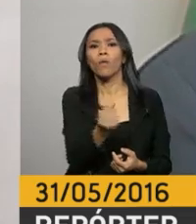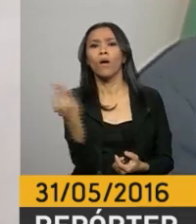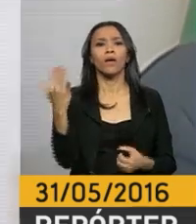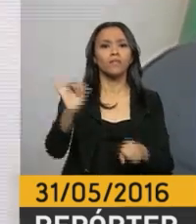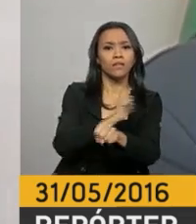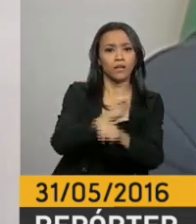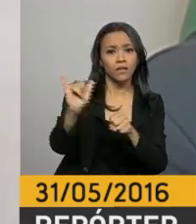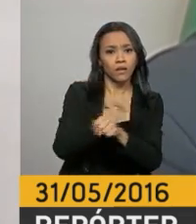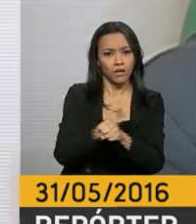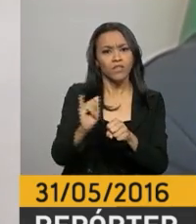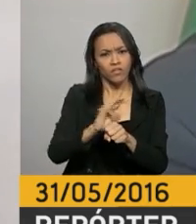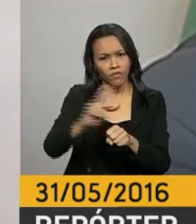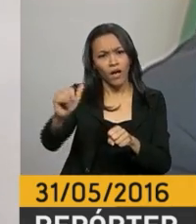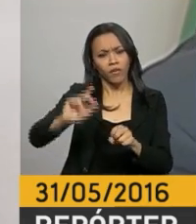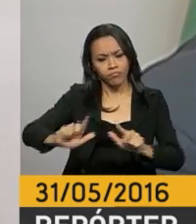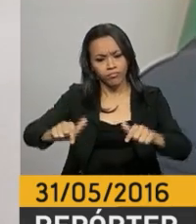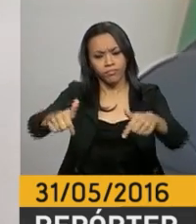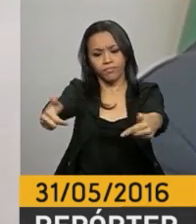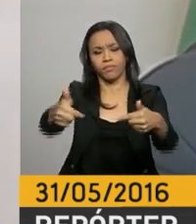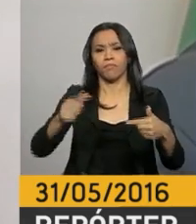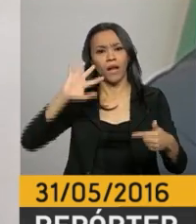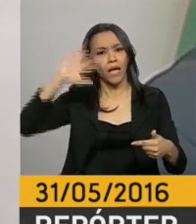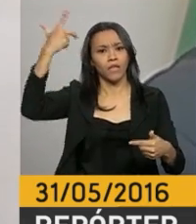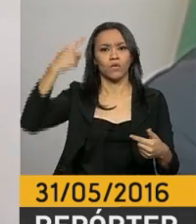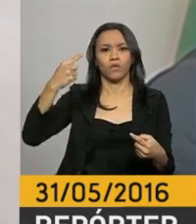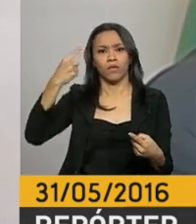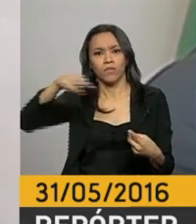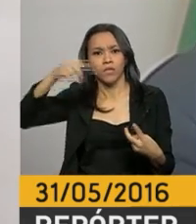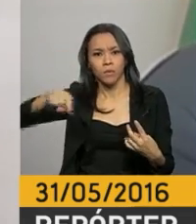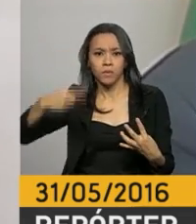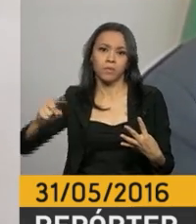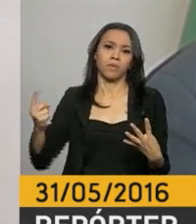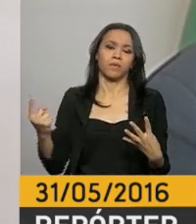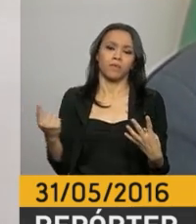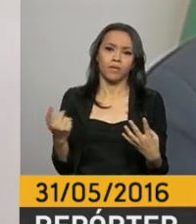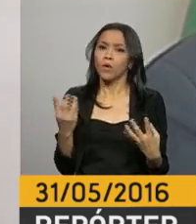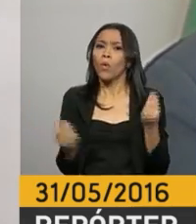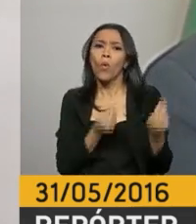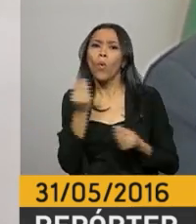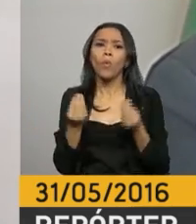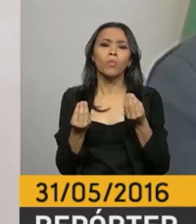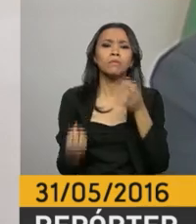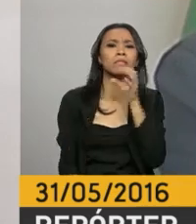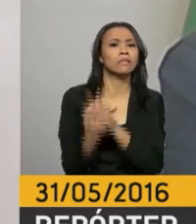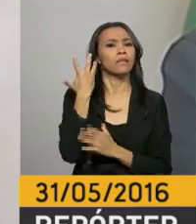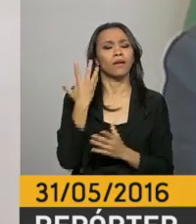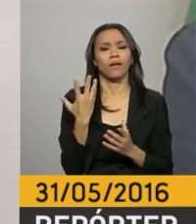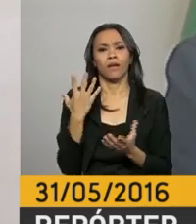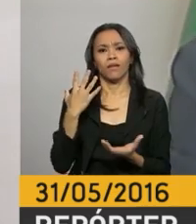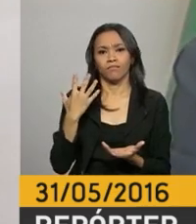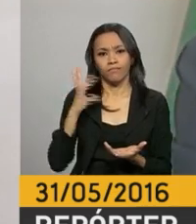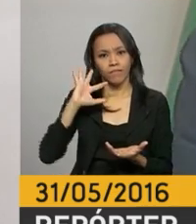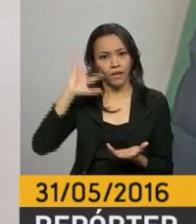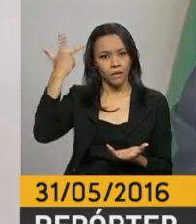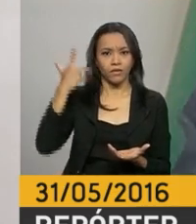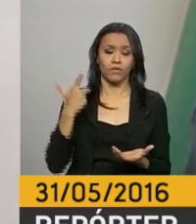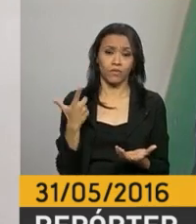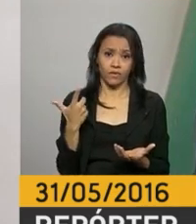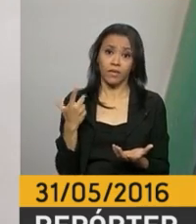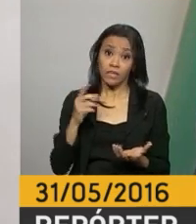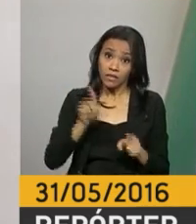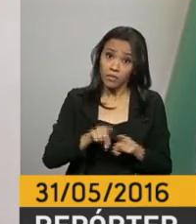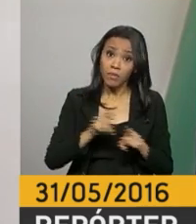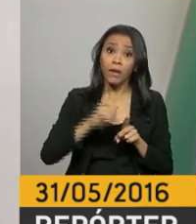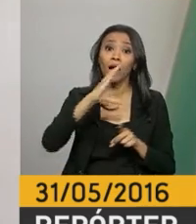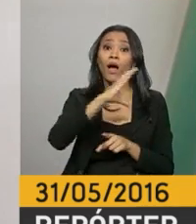de um órgão que está sendo criado, não é? Sendo criado para que ajude a